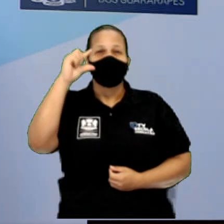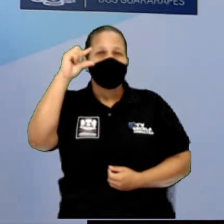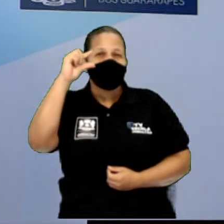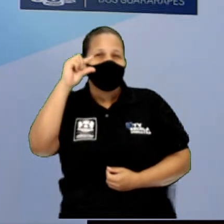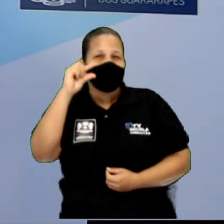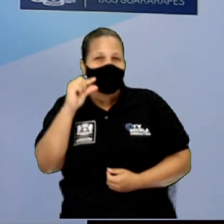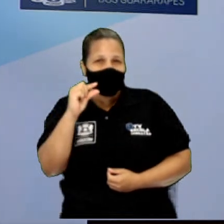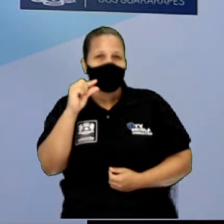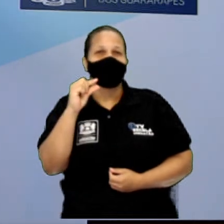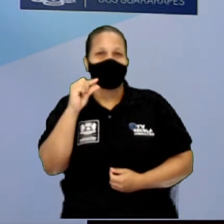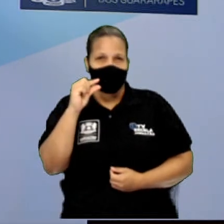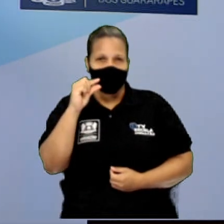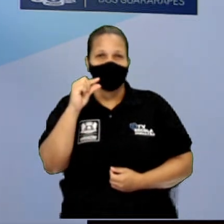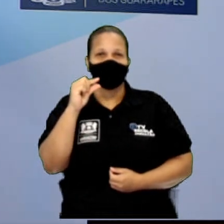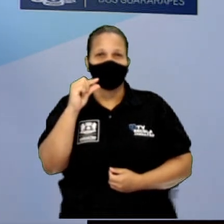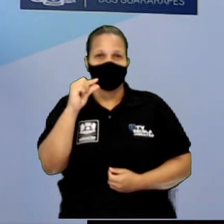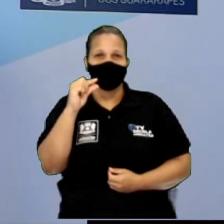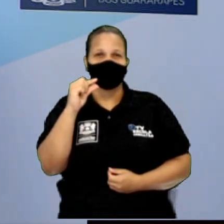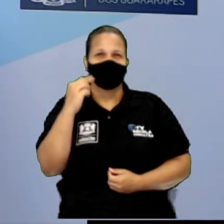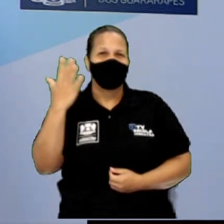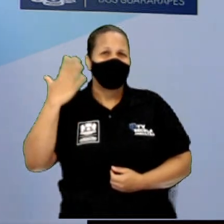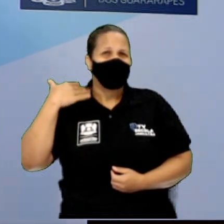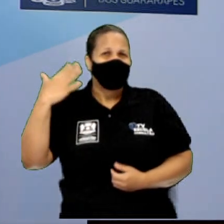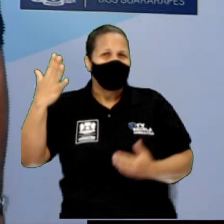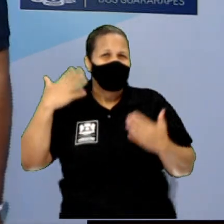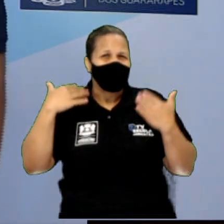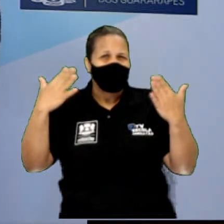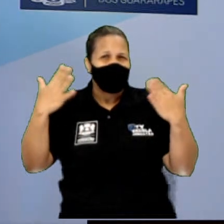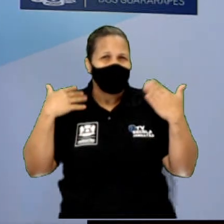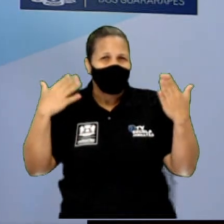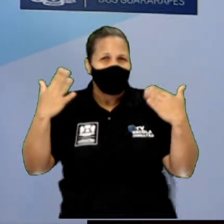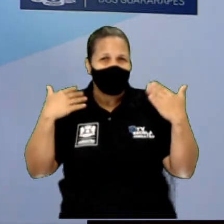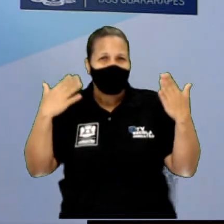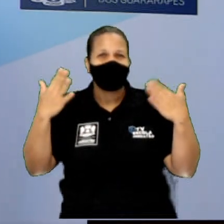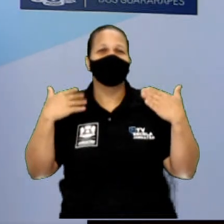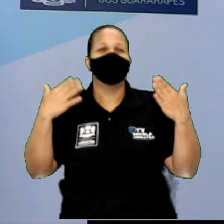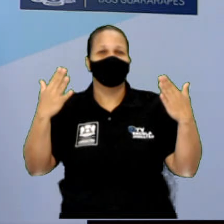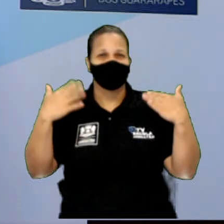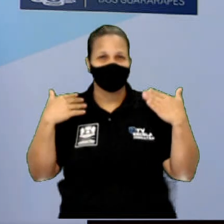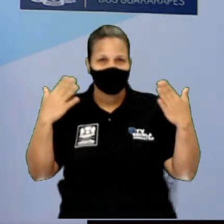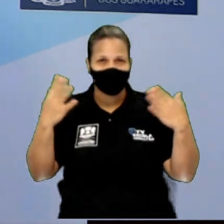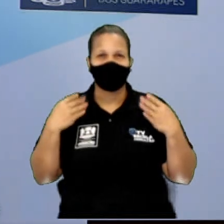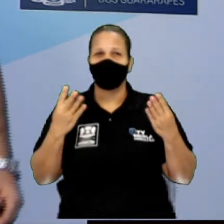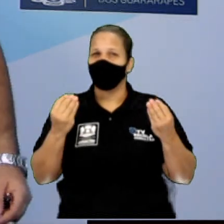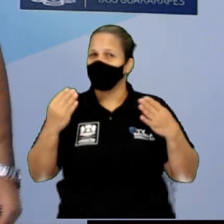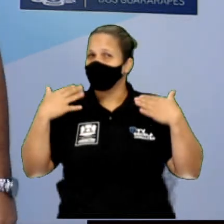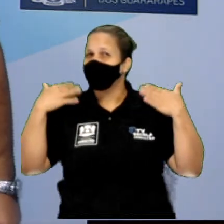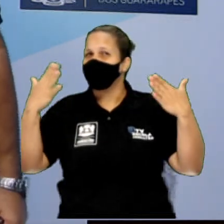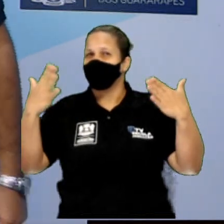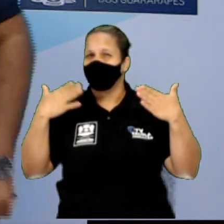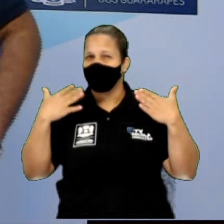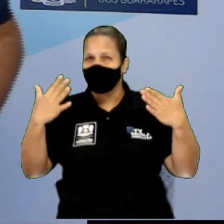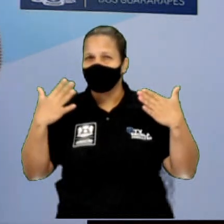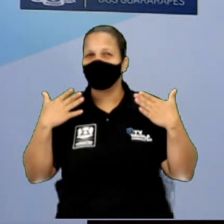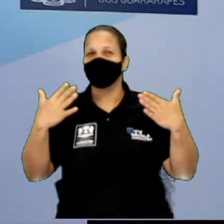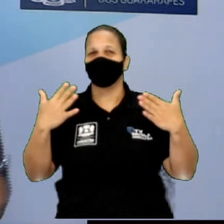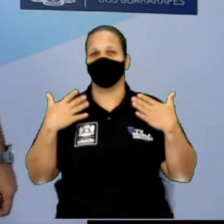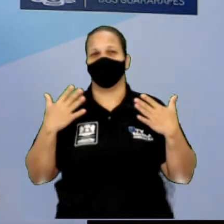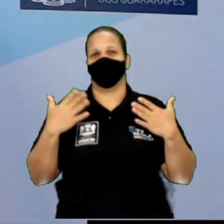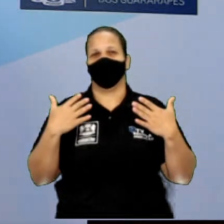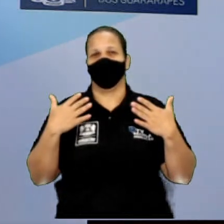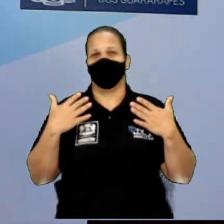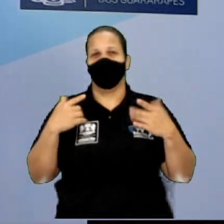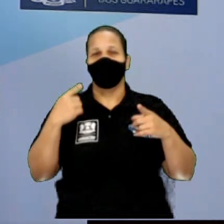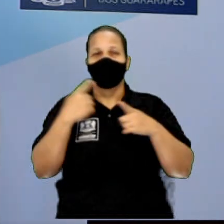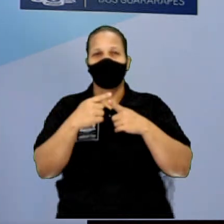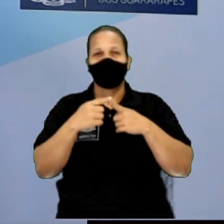latitude. Tá? É uma zona, inclusive, mais quente do planeta. É uma zona de maior temperatura quando estamos ao nível do